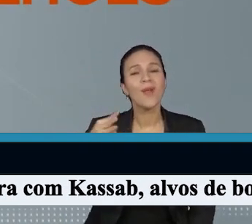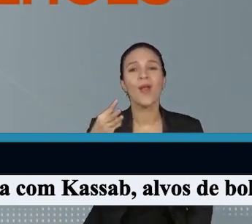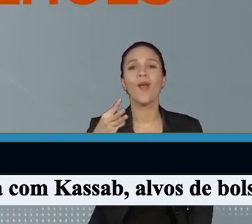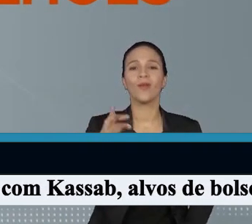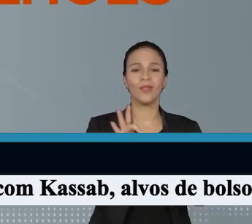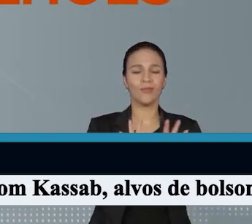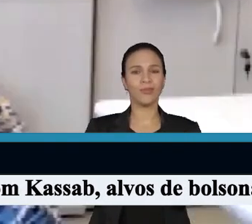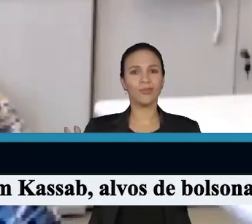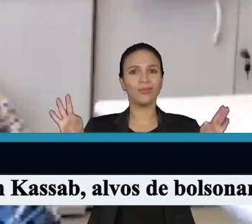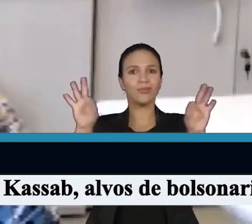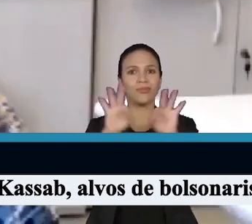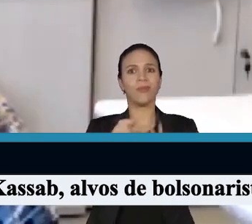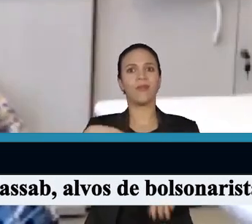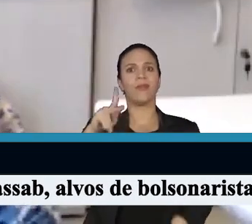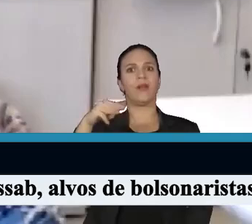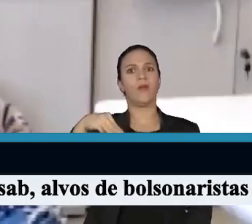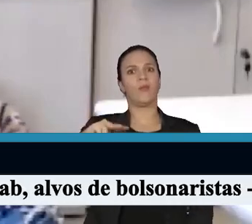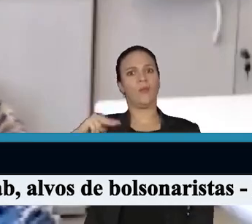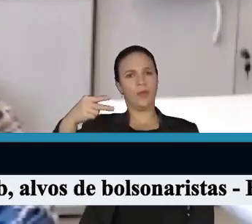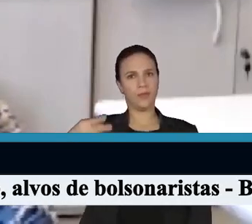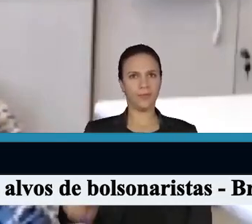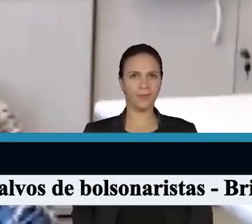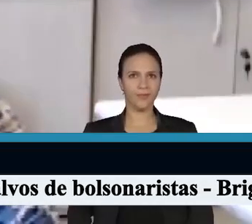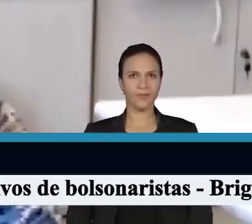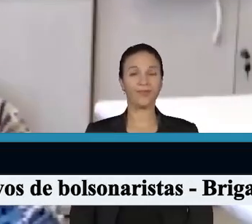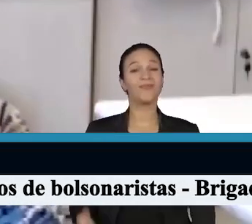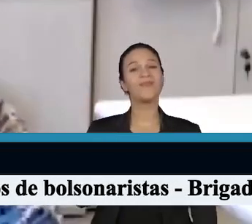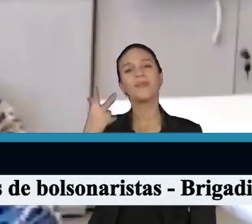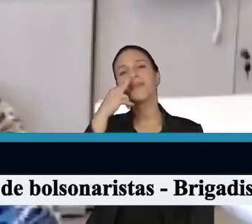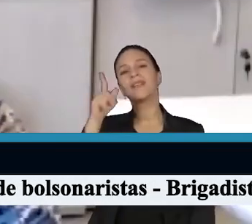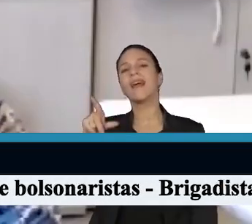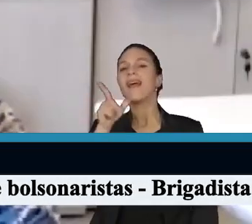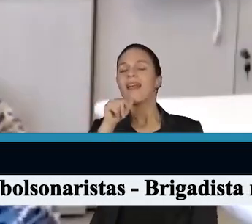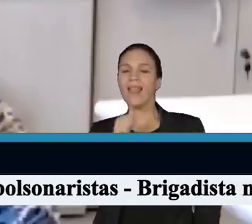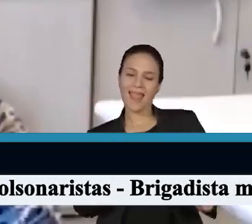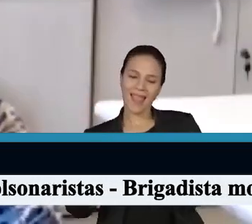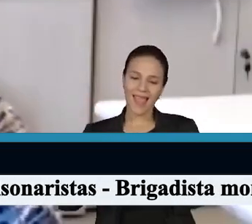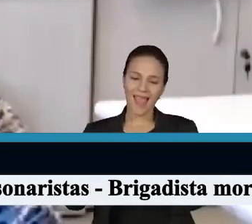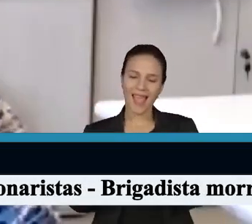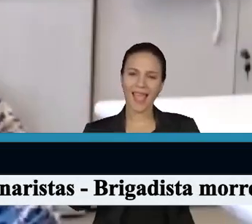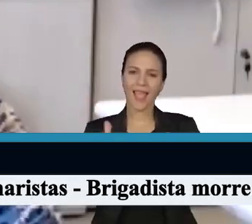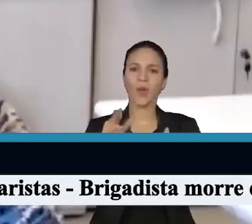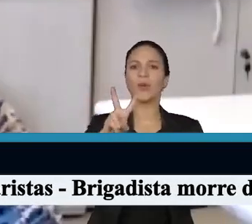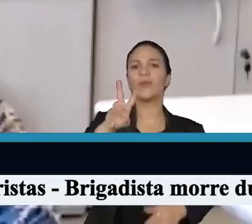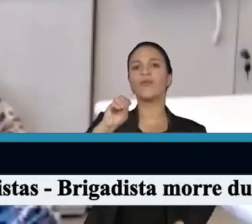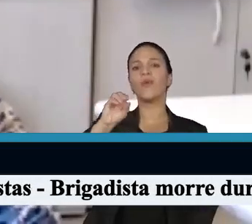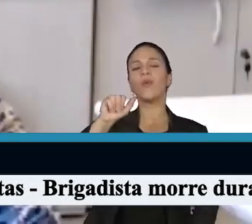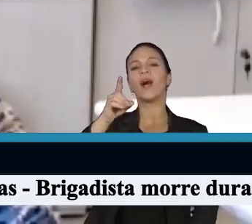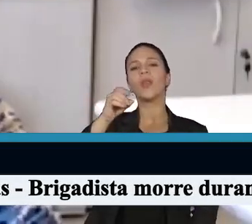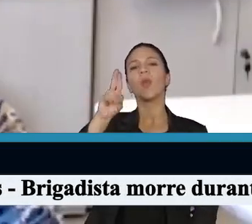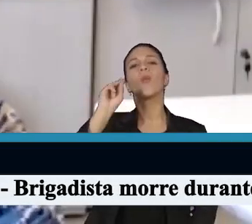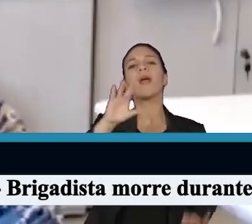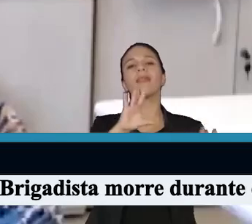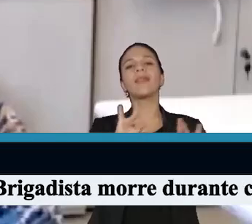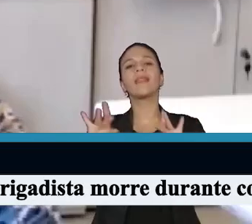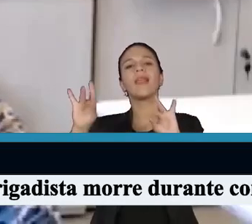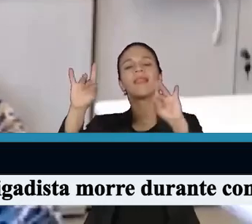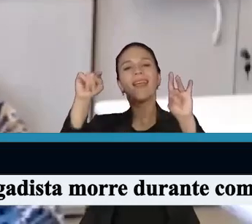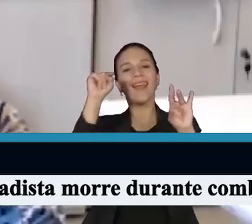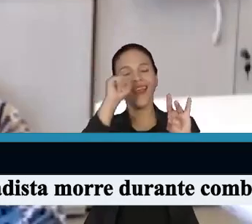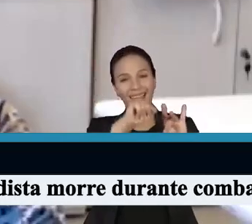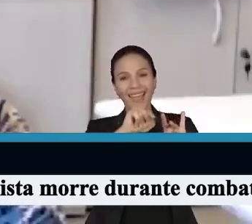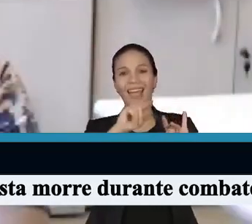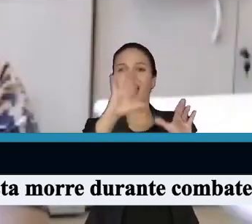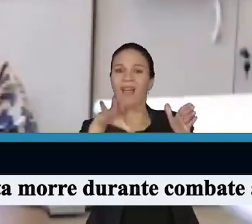quilômetros quadrados. O que a gente falava de rios voadores que traziam umidade da Amazônia para o sul e sudeste, agora está trazendo